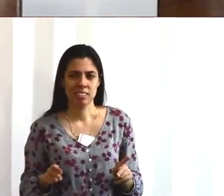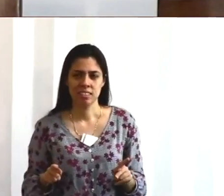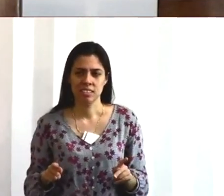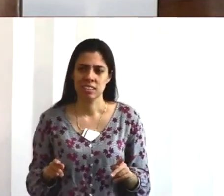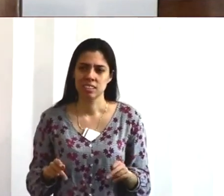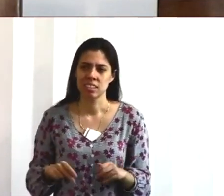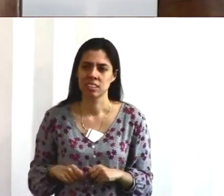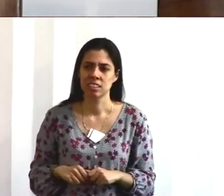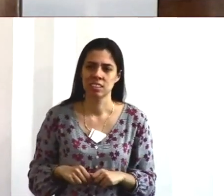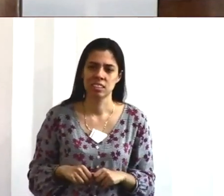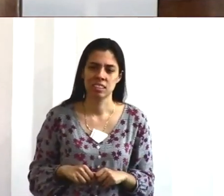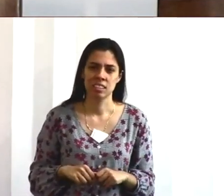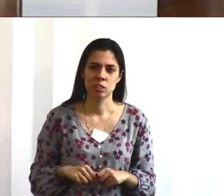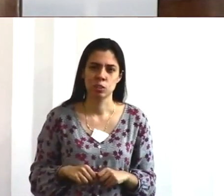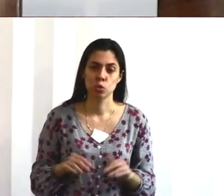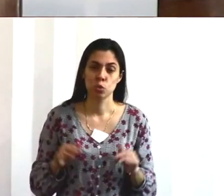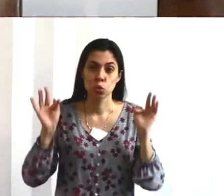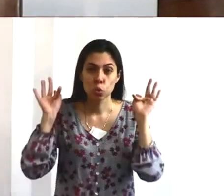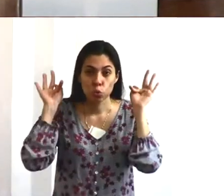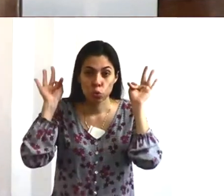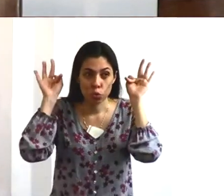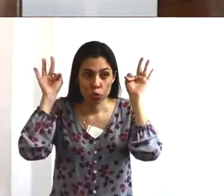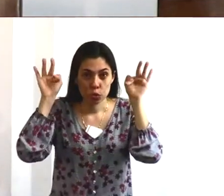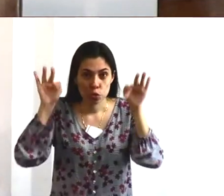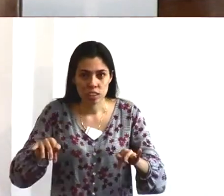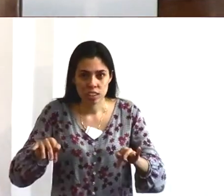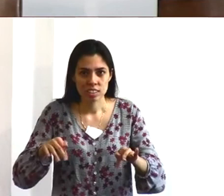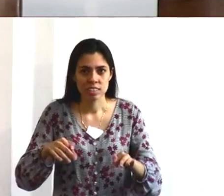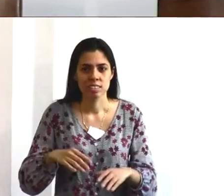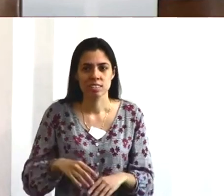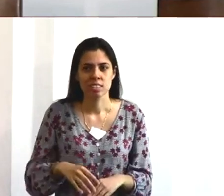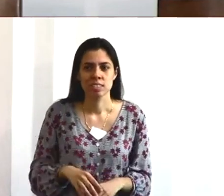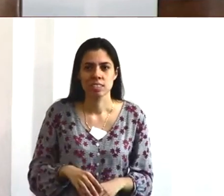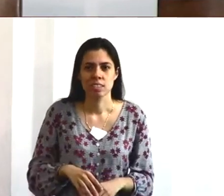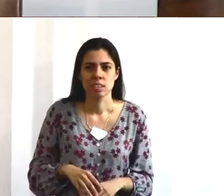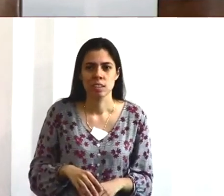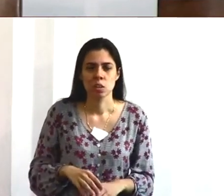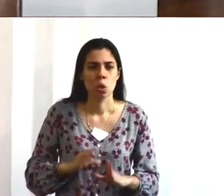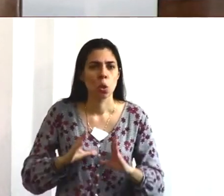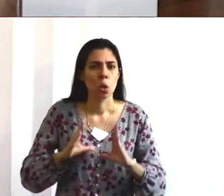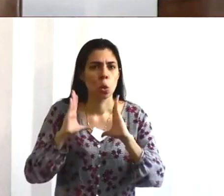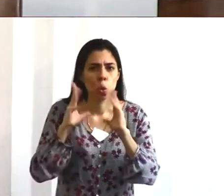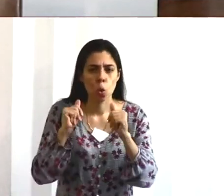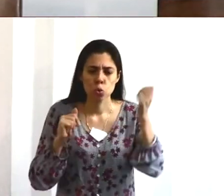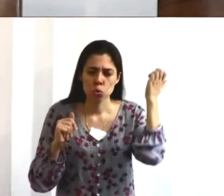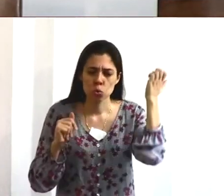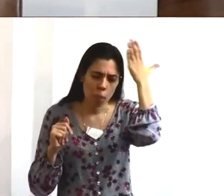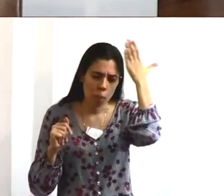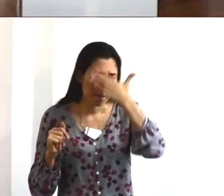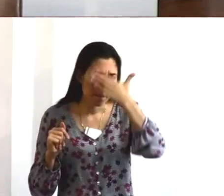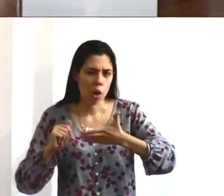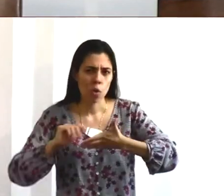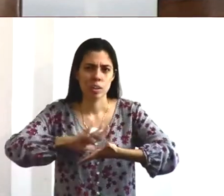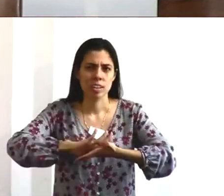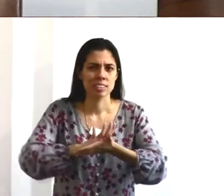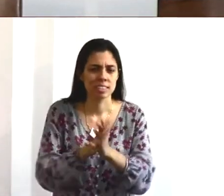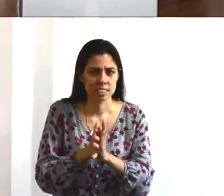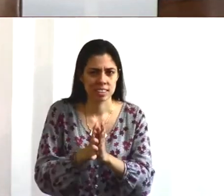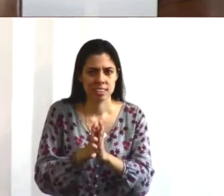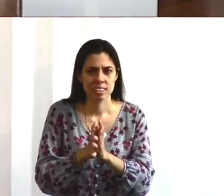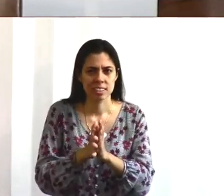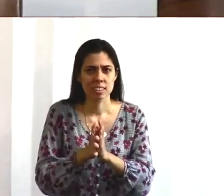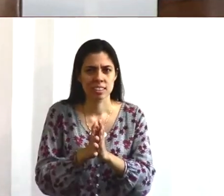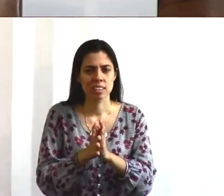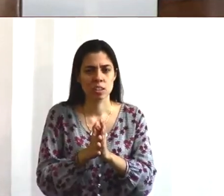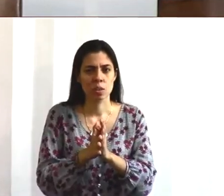acontecer? No grande julgamento. As nações inimigas serão destruídas e o povo de Deus será glorificado e receberá a coroa